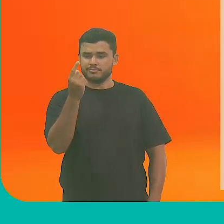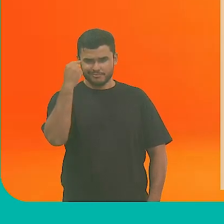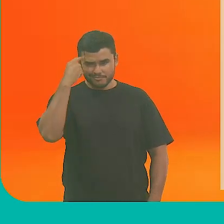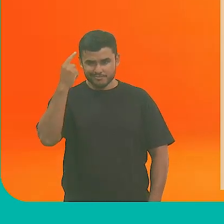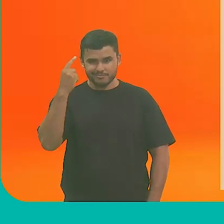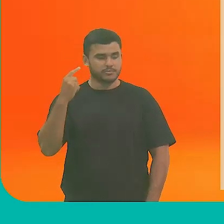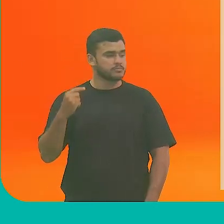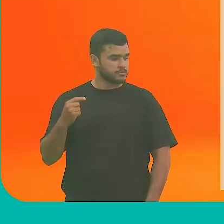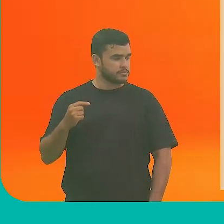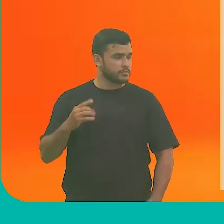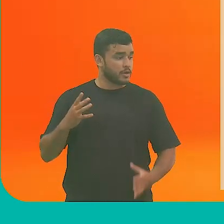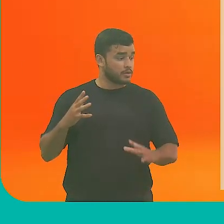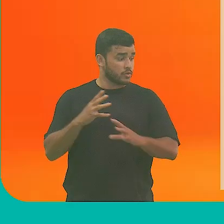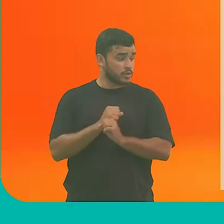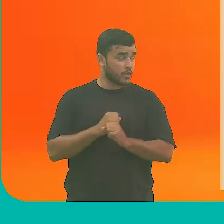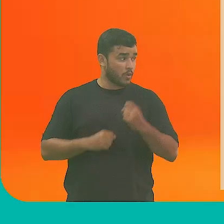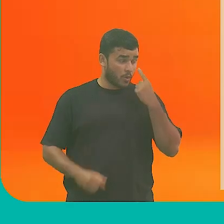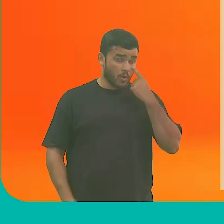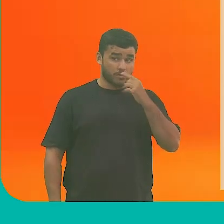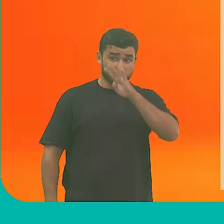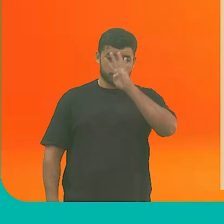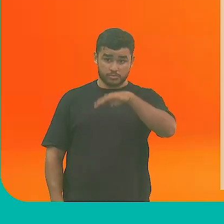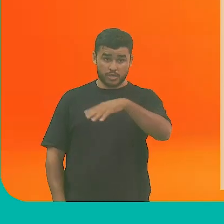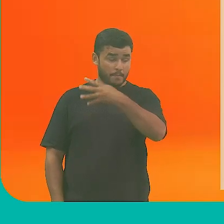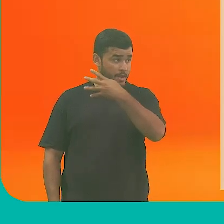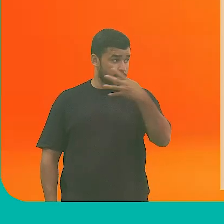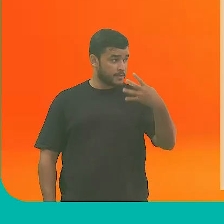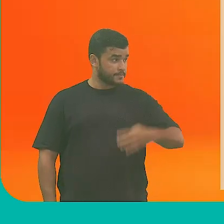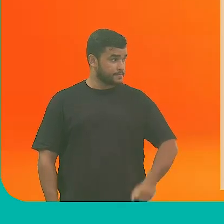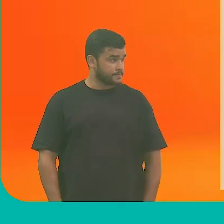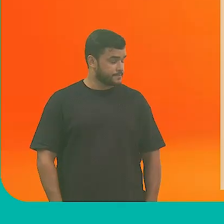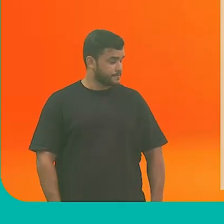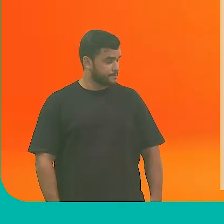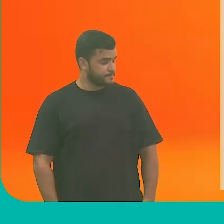aquele instante do dia. Ó. Então, ó, o